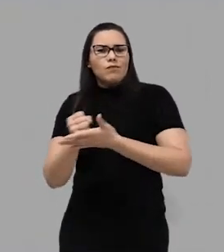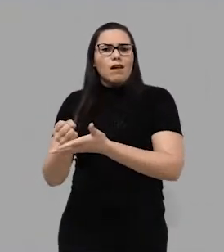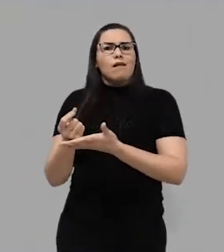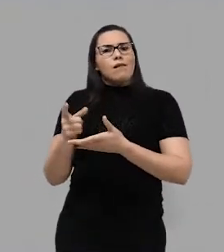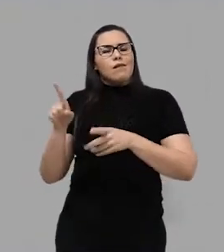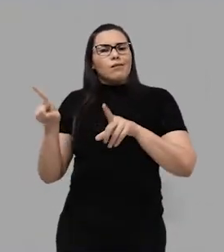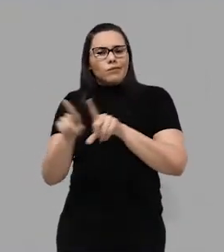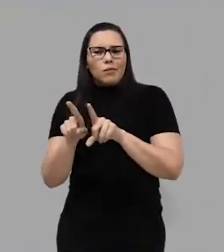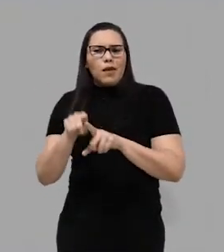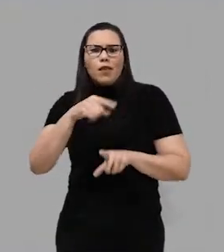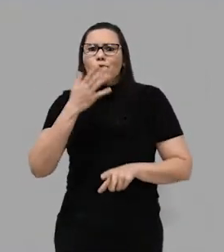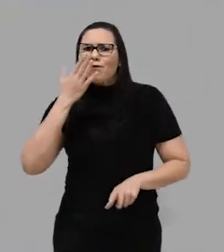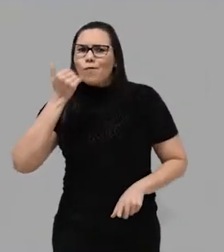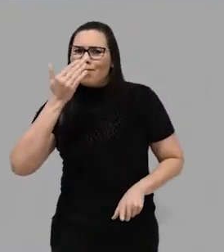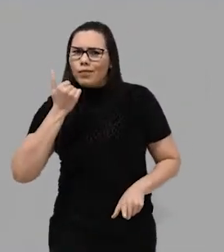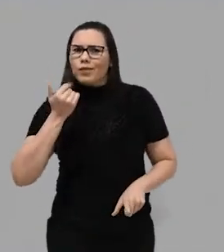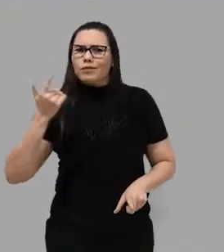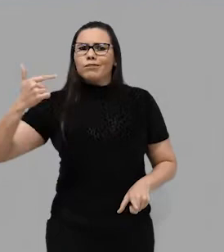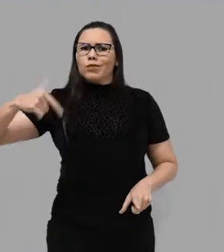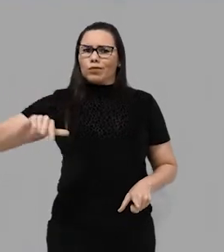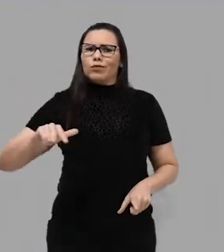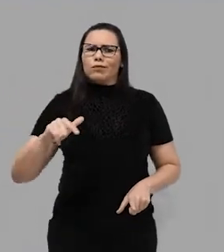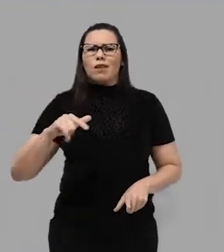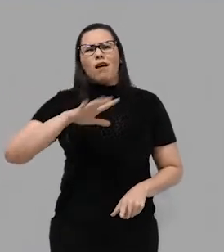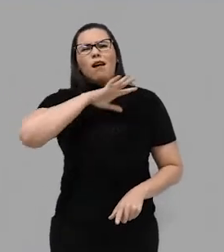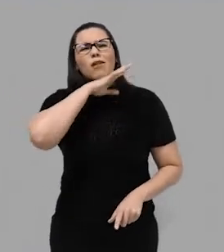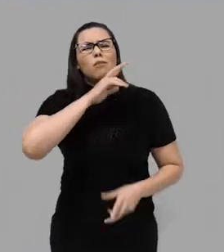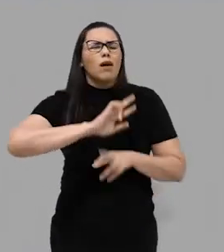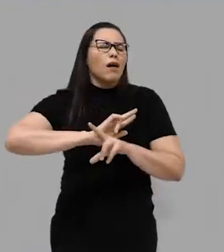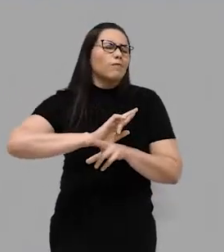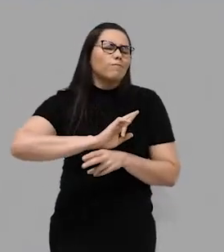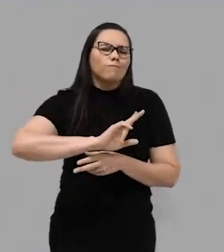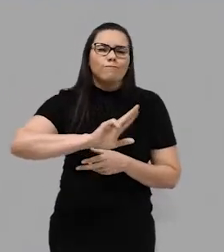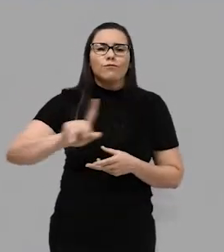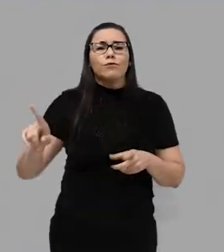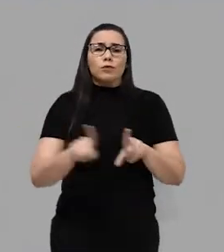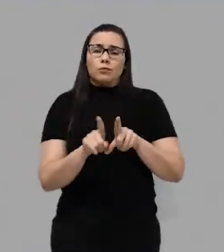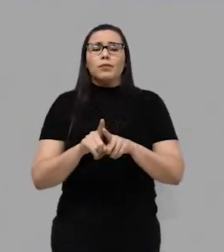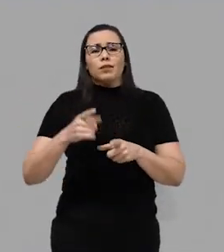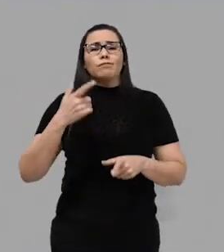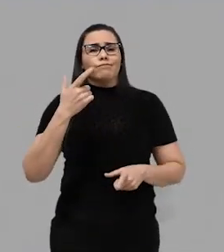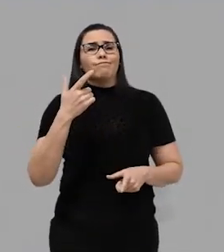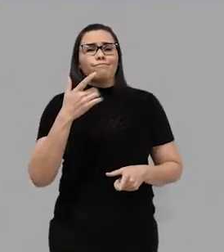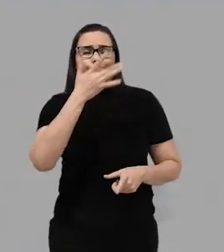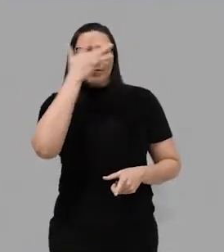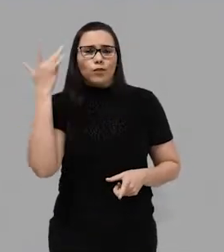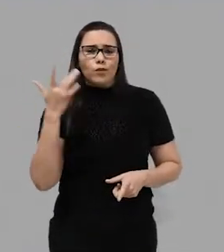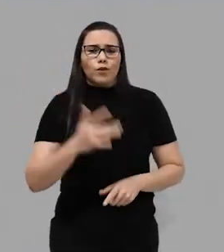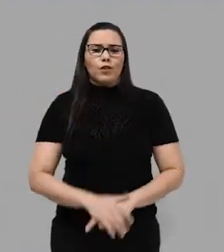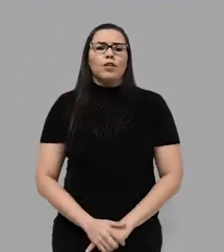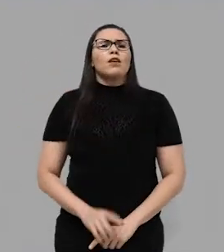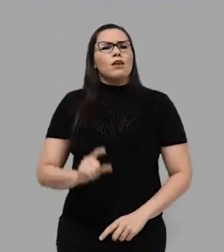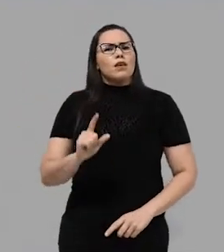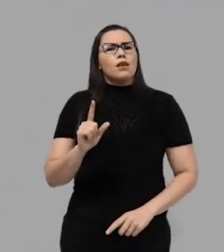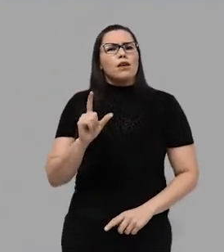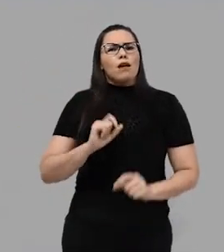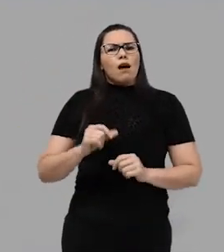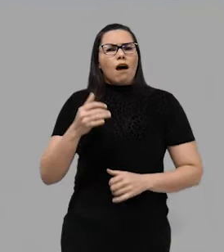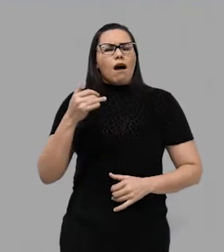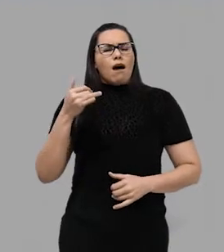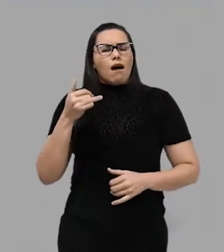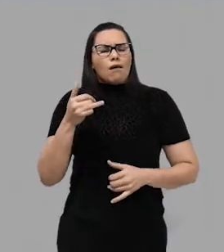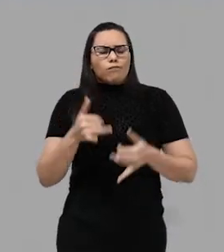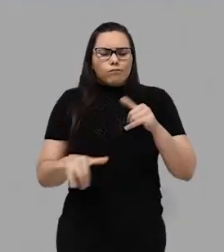do Sol inicialmente, ela vai servir também para que os outros indivíduos que consumiram essa